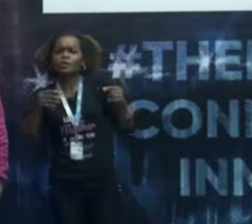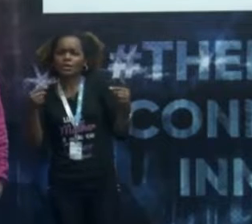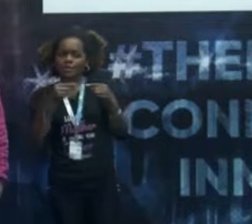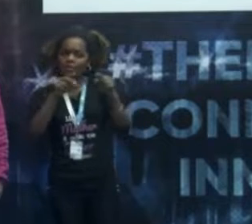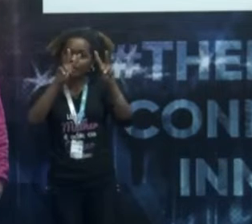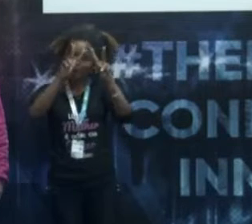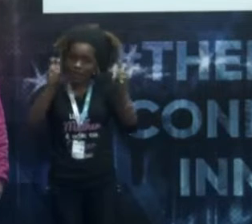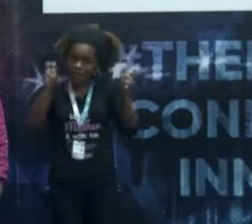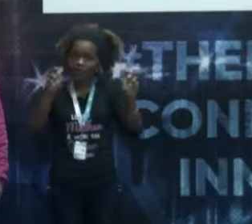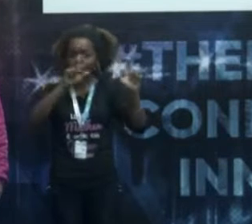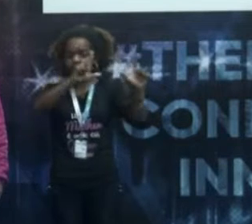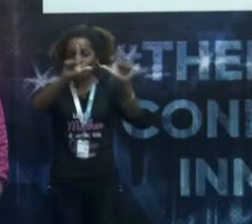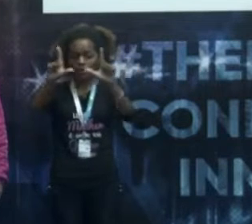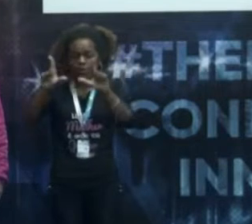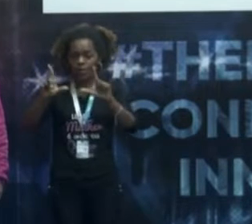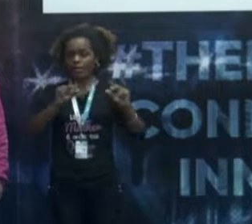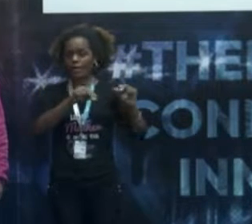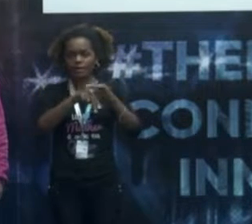tema do nosso painel.